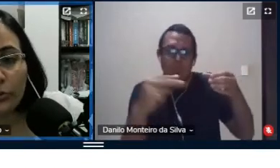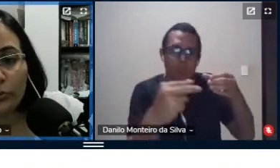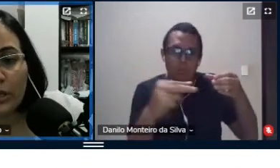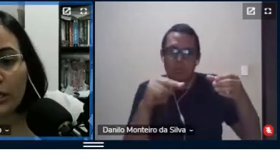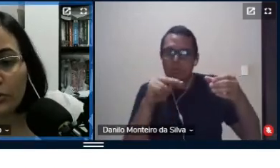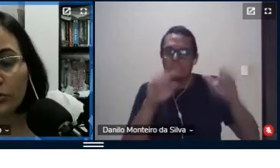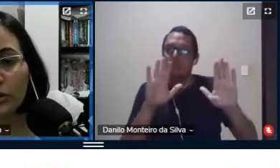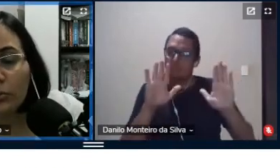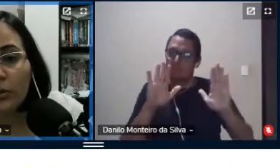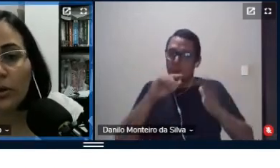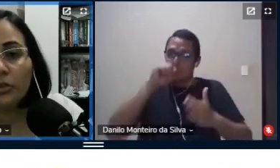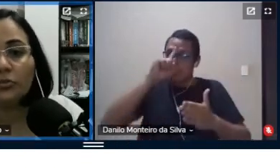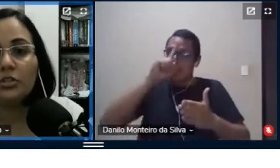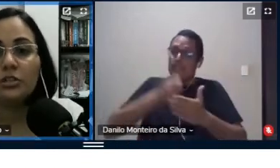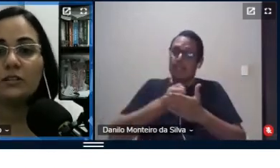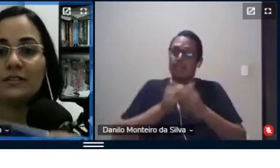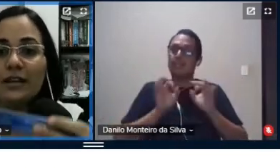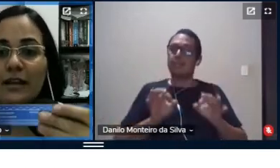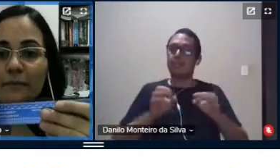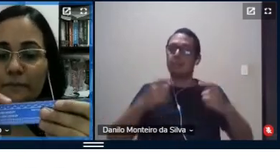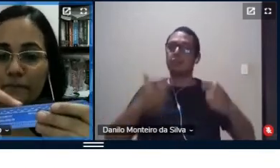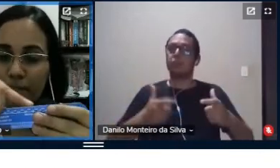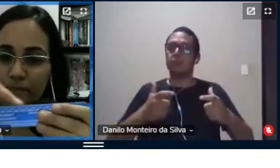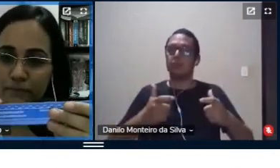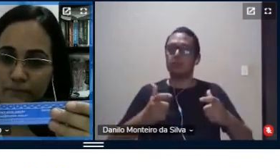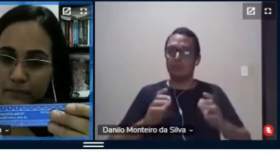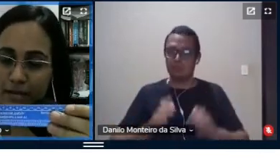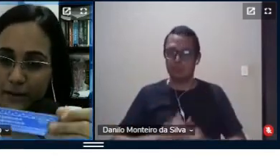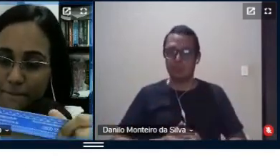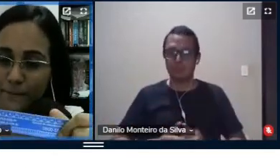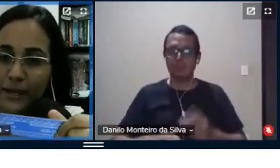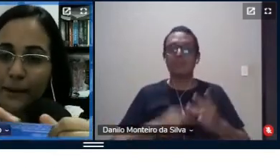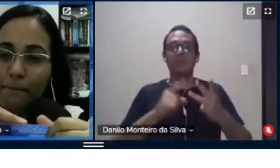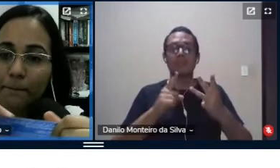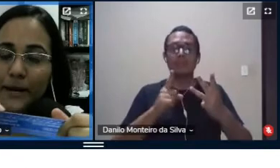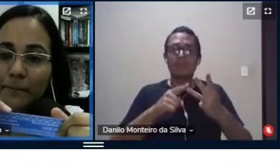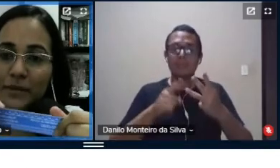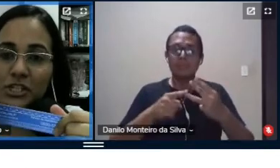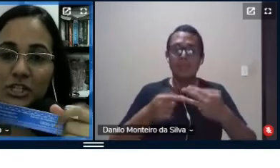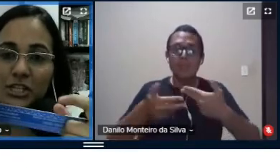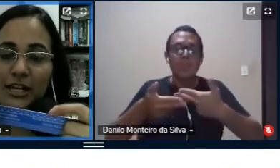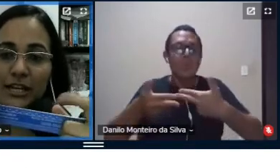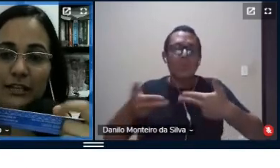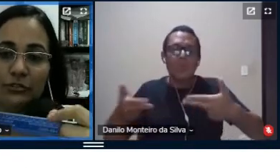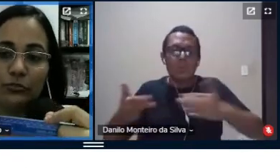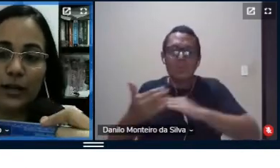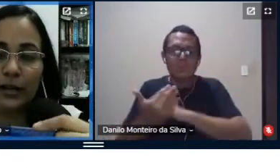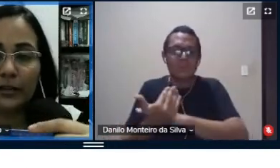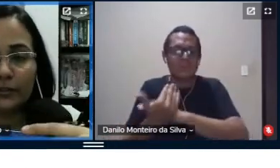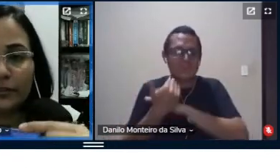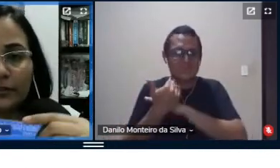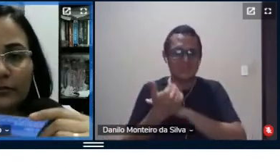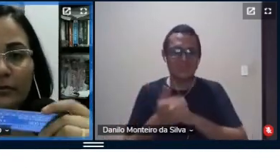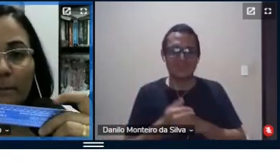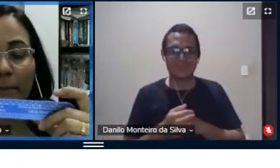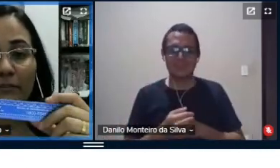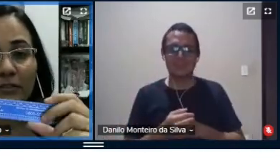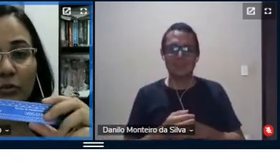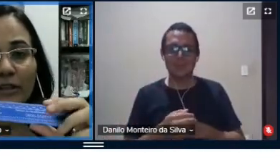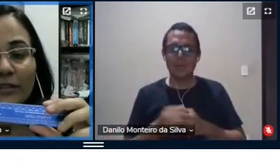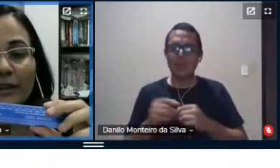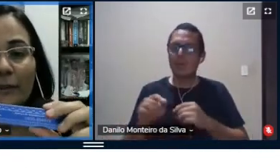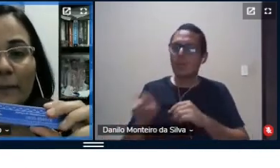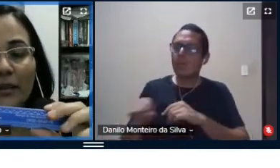os instrumentos que eu posso utilizar, tá? Para medir aquelas falhas,